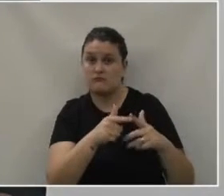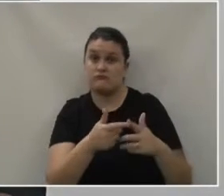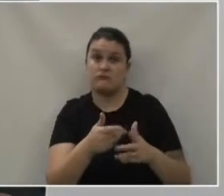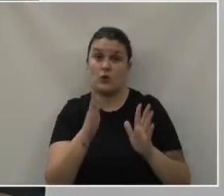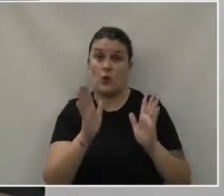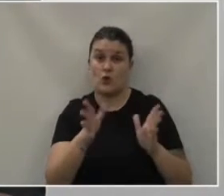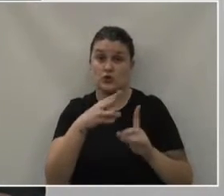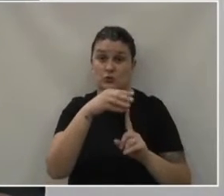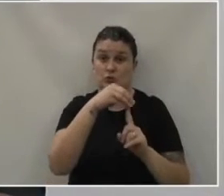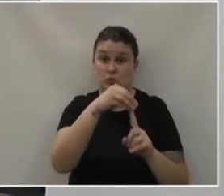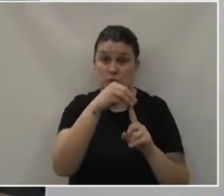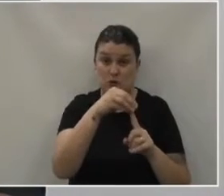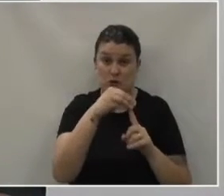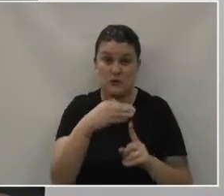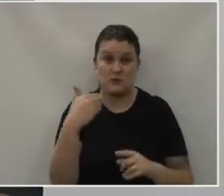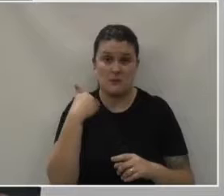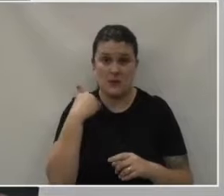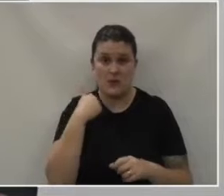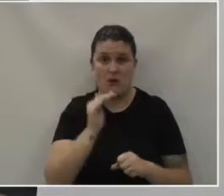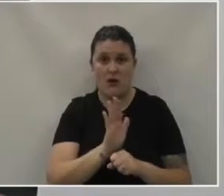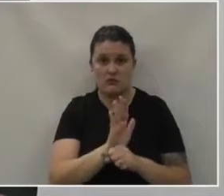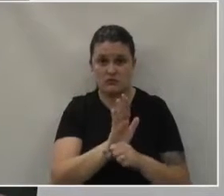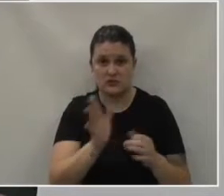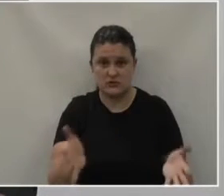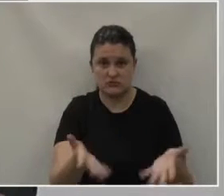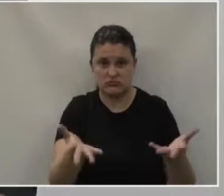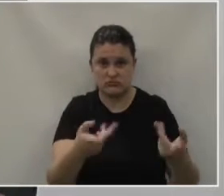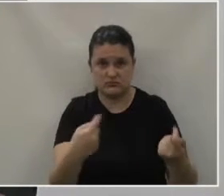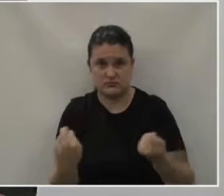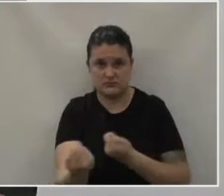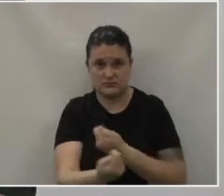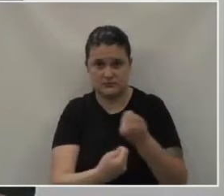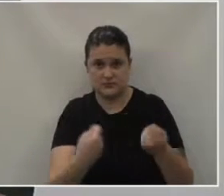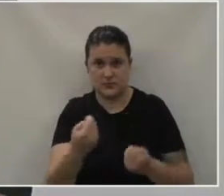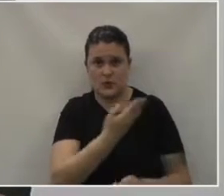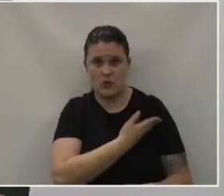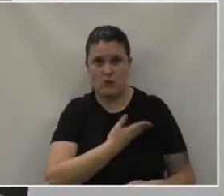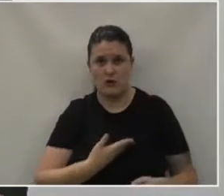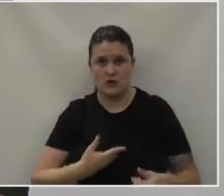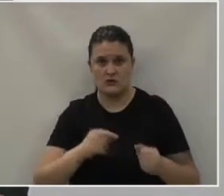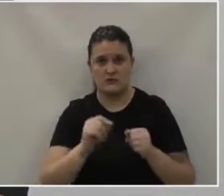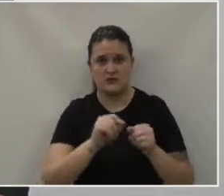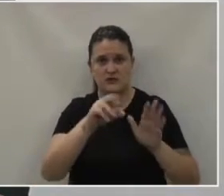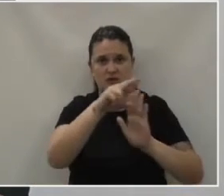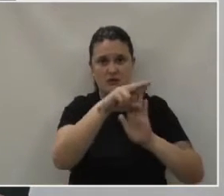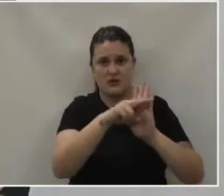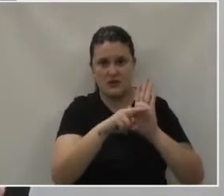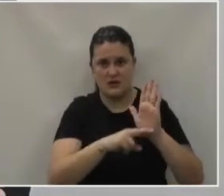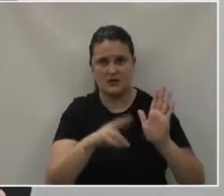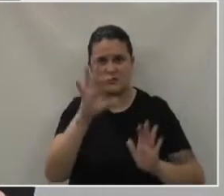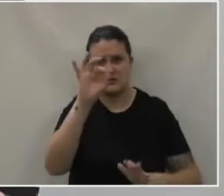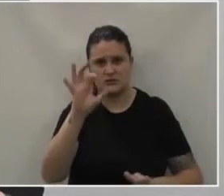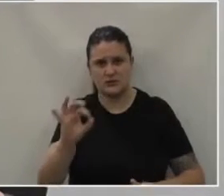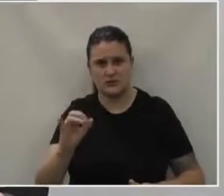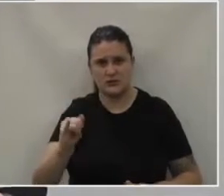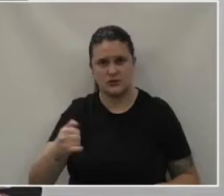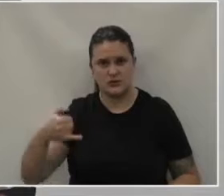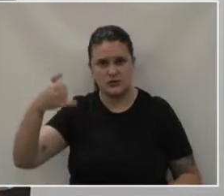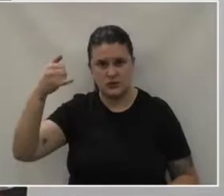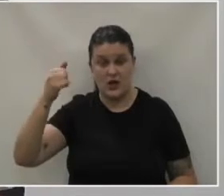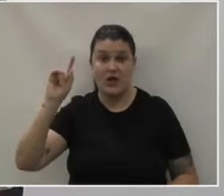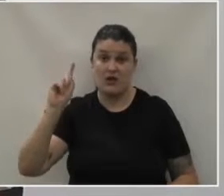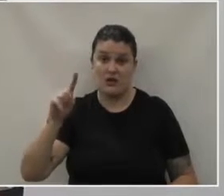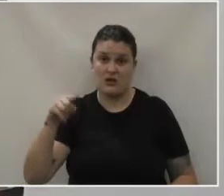que tem como ajudar na economia o governo regular um pouco das taxas de juros seria pela